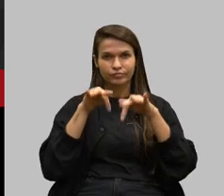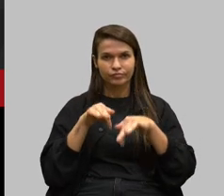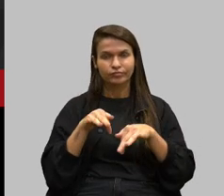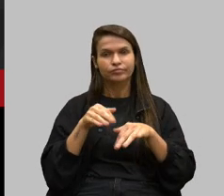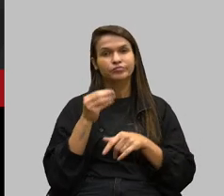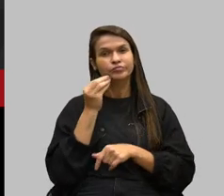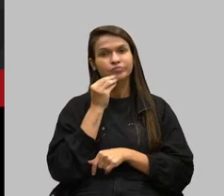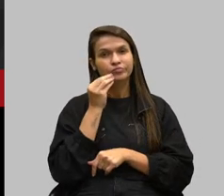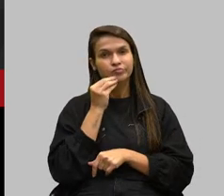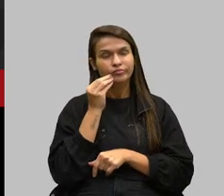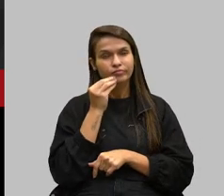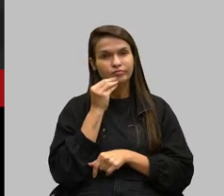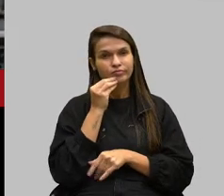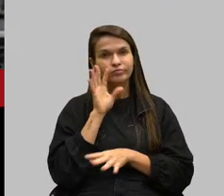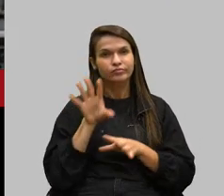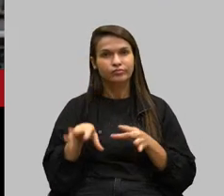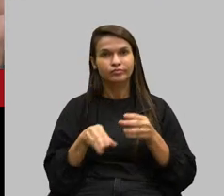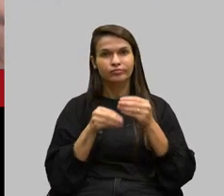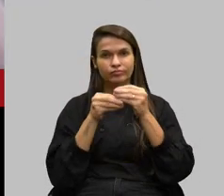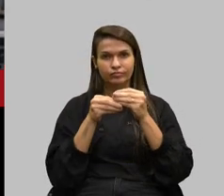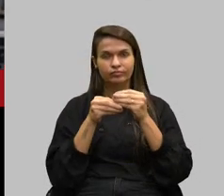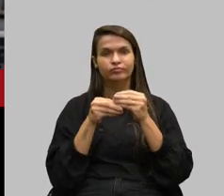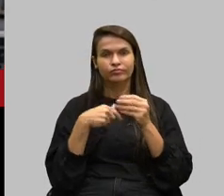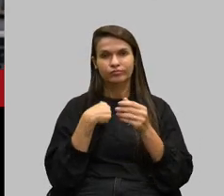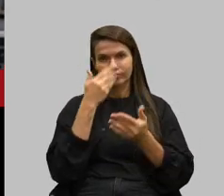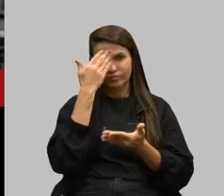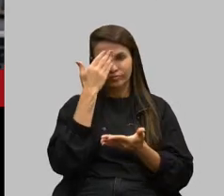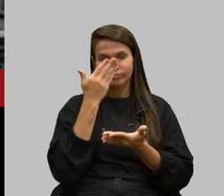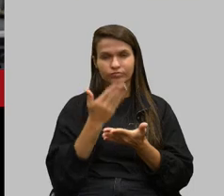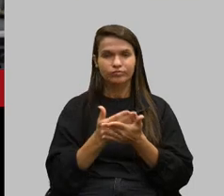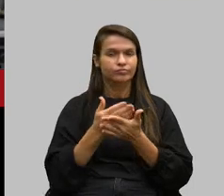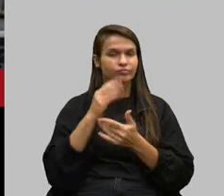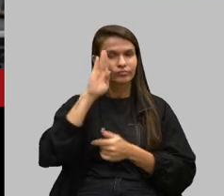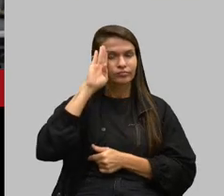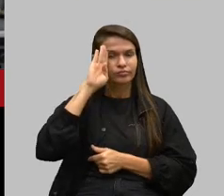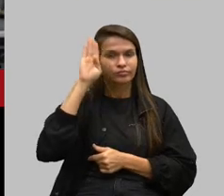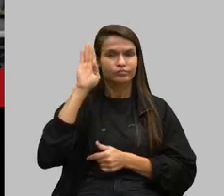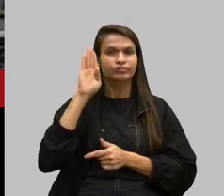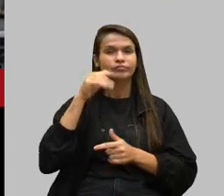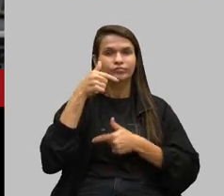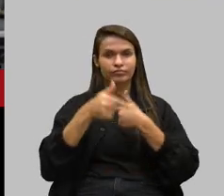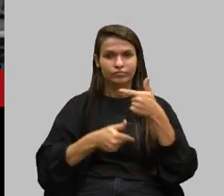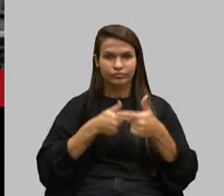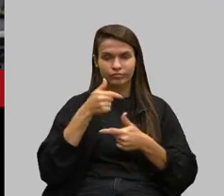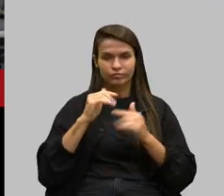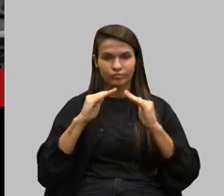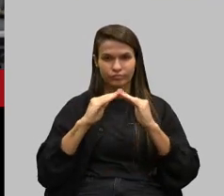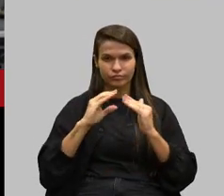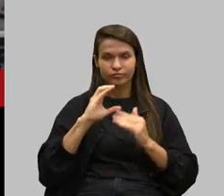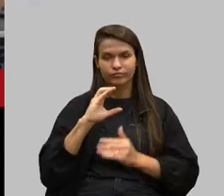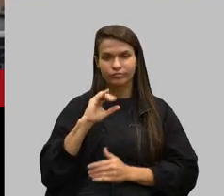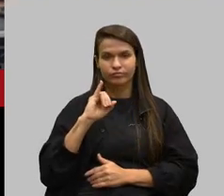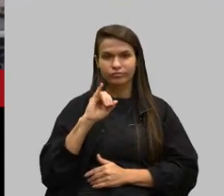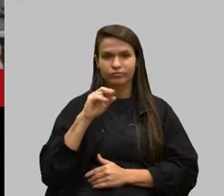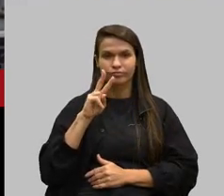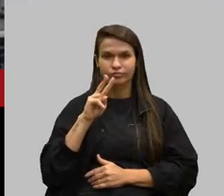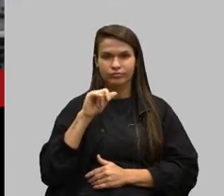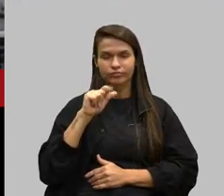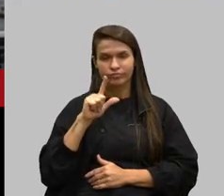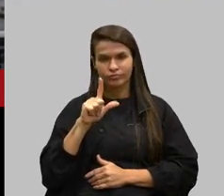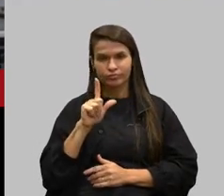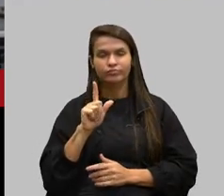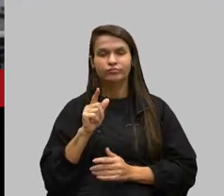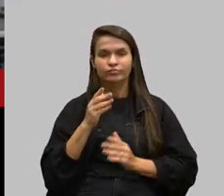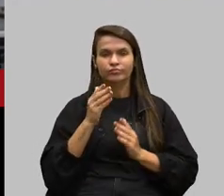tentei aqui colocar aquilo que eu acredito que foram as principais ações da casa civil dentro as